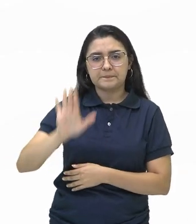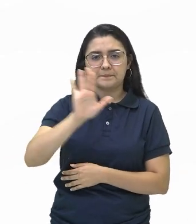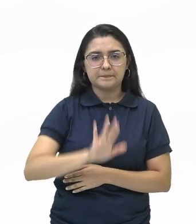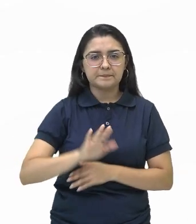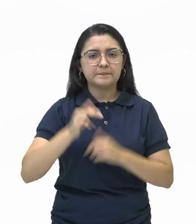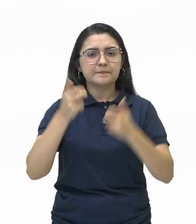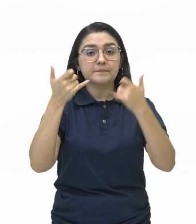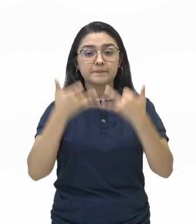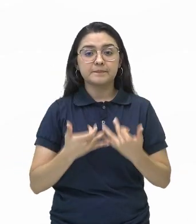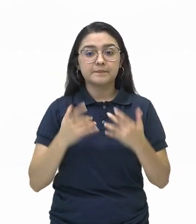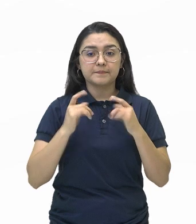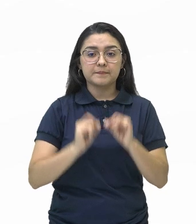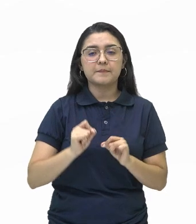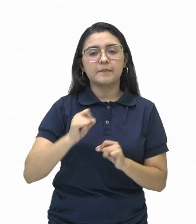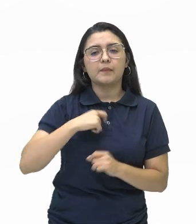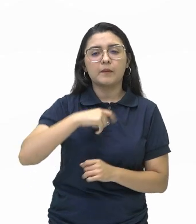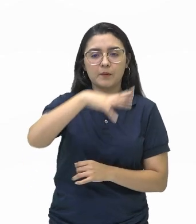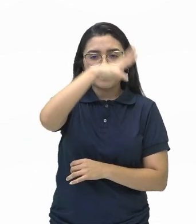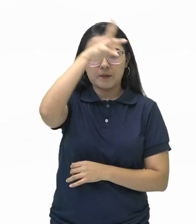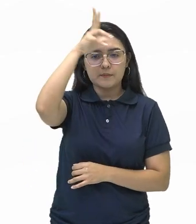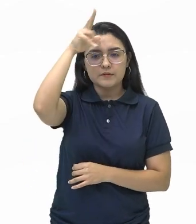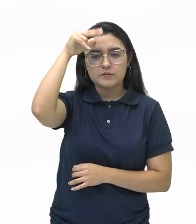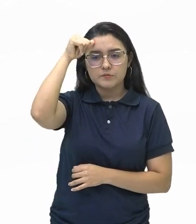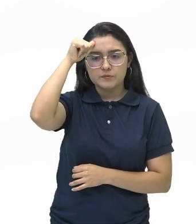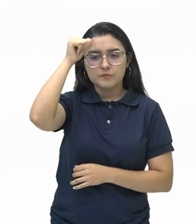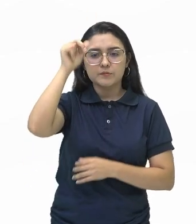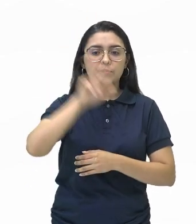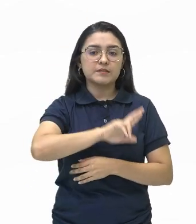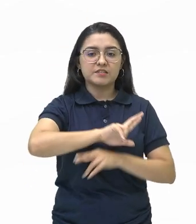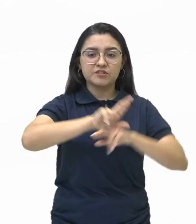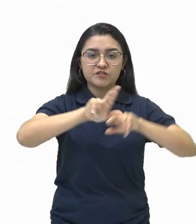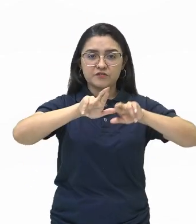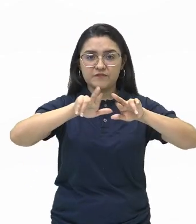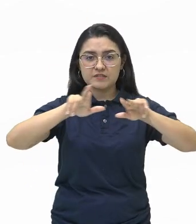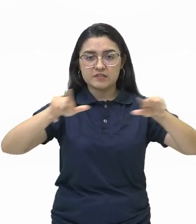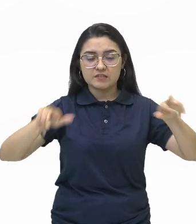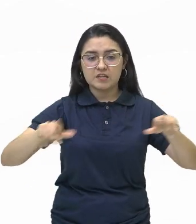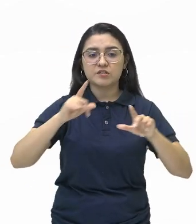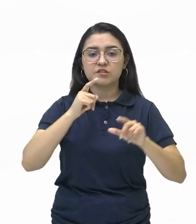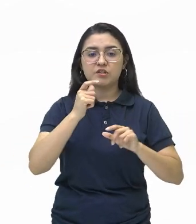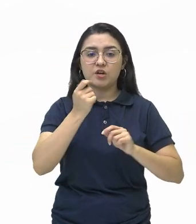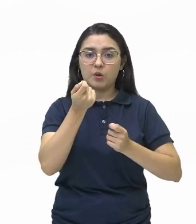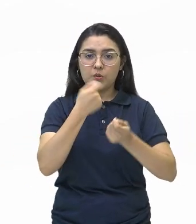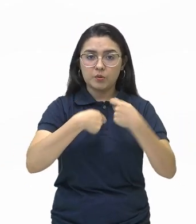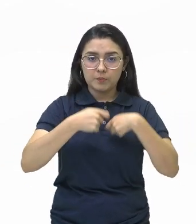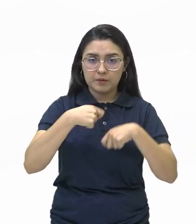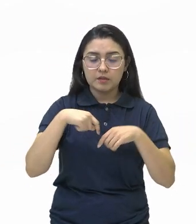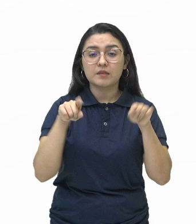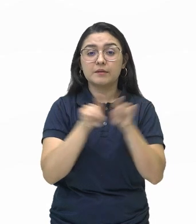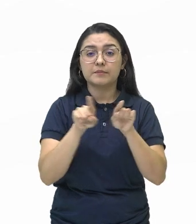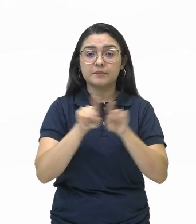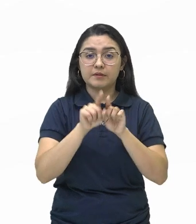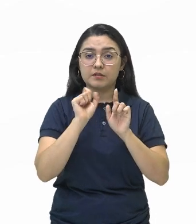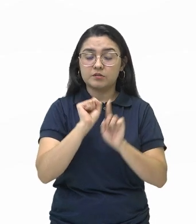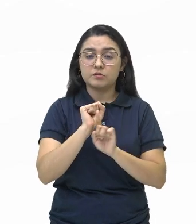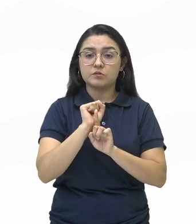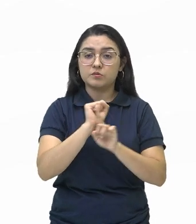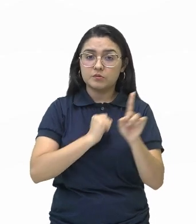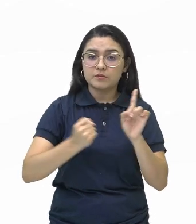que o Amazonas, com essa sua diversidade econômica e social, ela